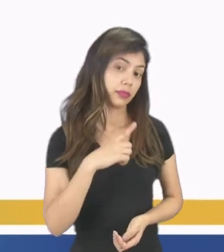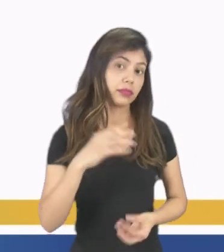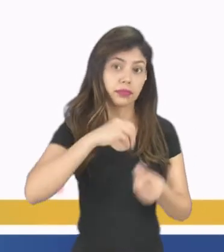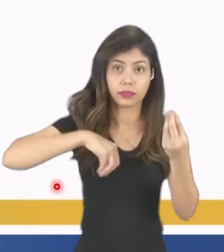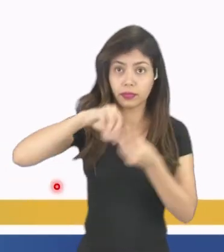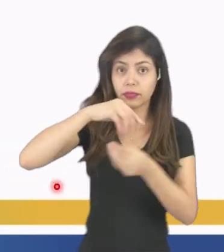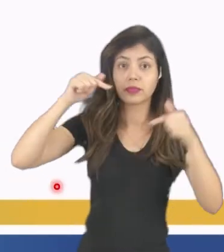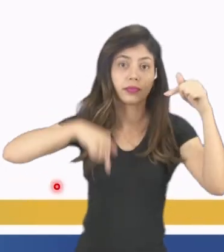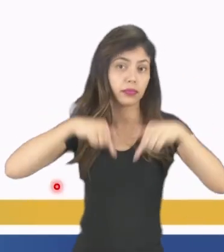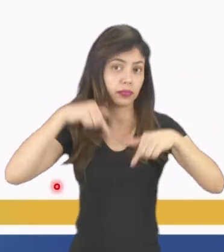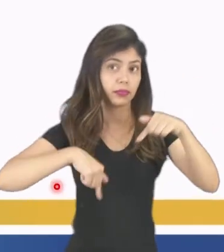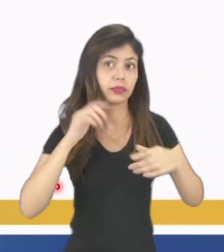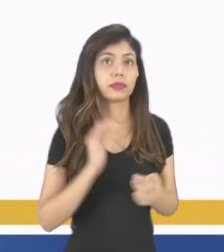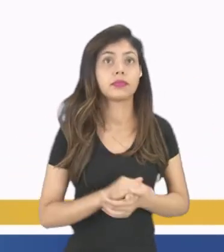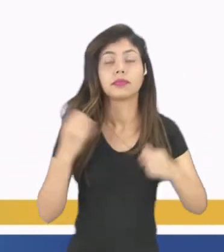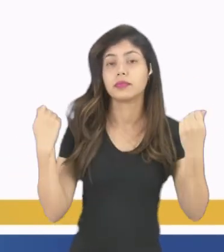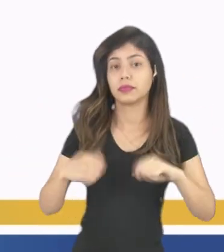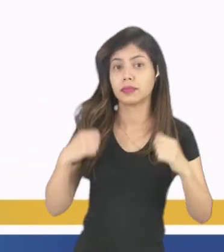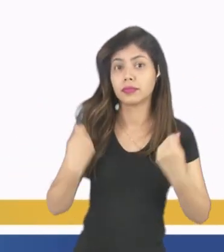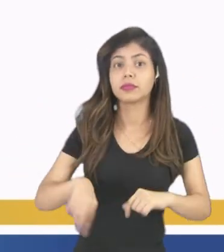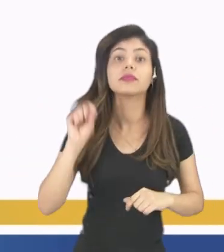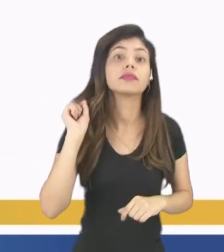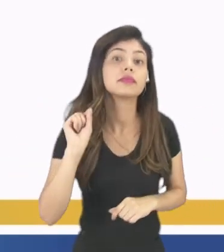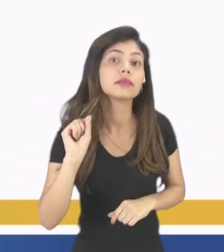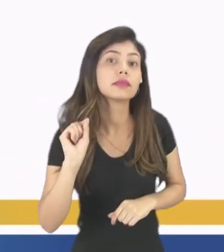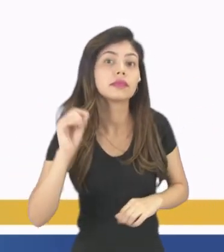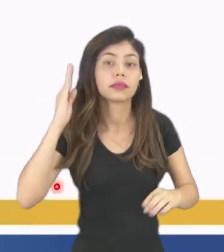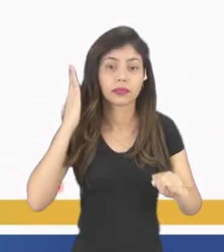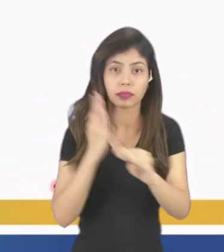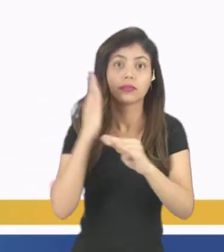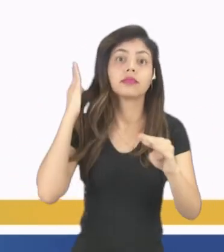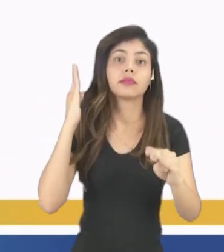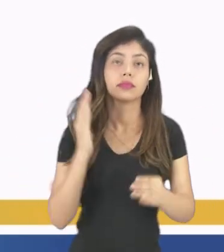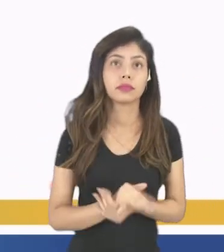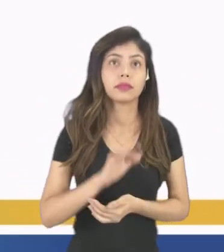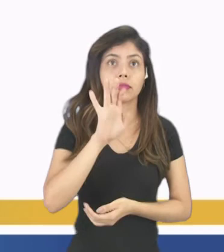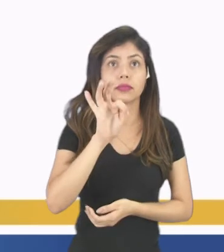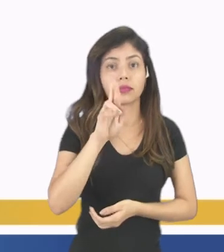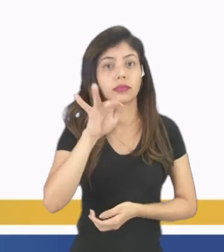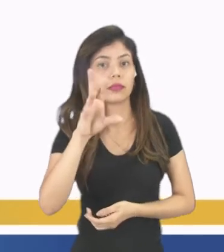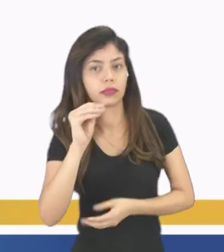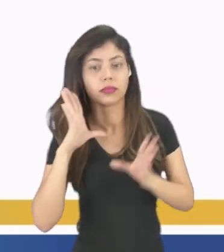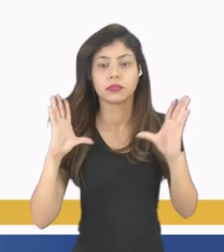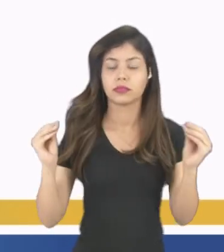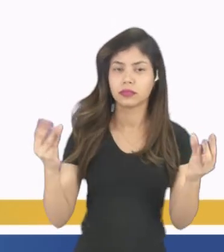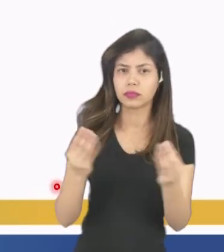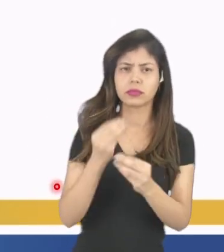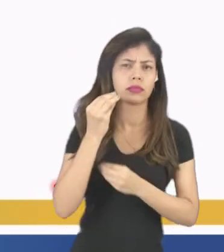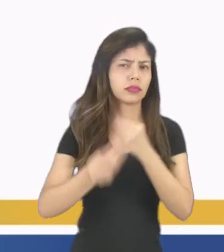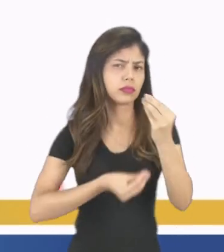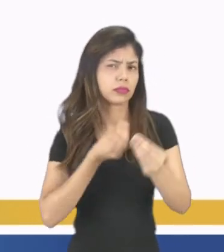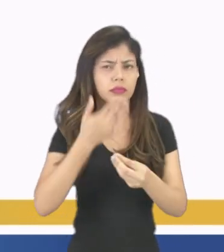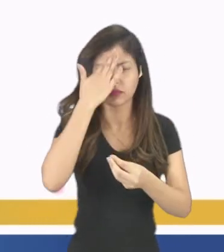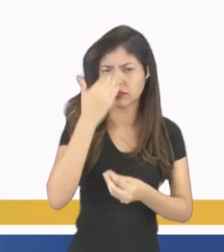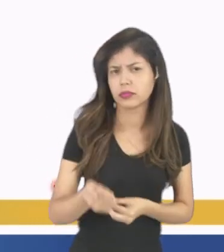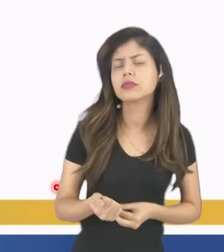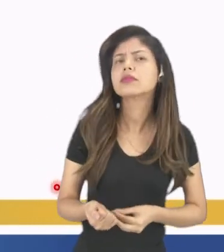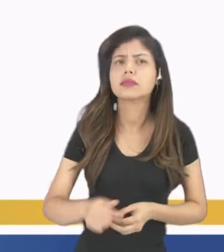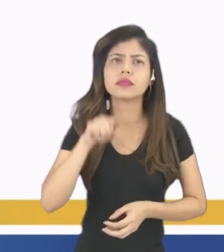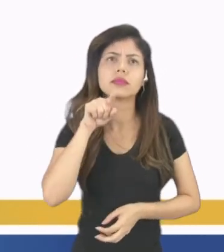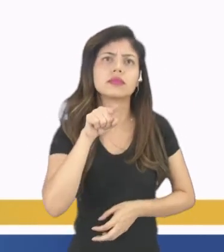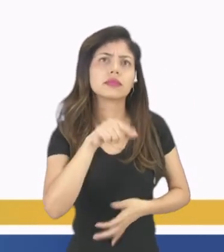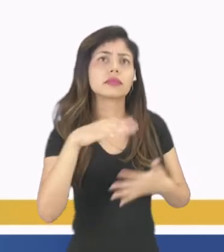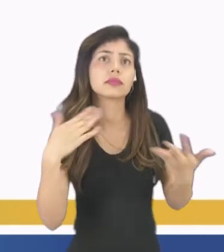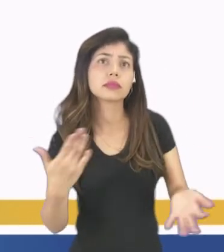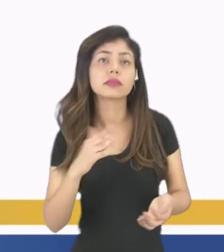reação química, precisamos ter choques efetivos entre as substâncias. E como que a gente vai saber que essa